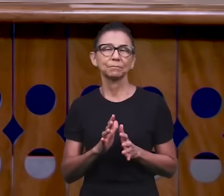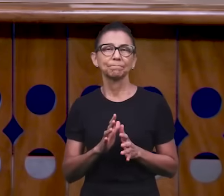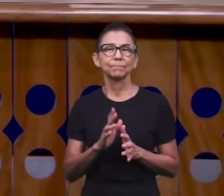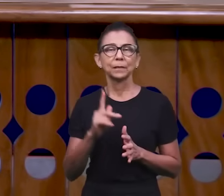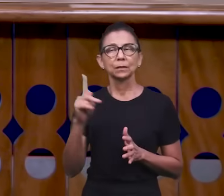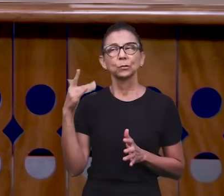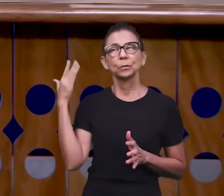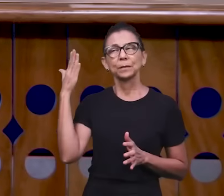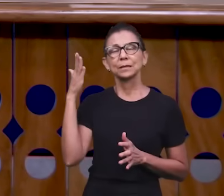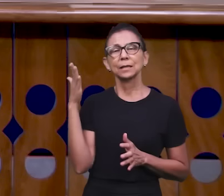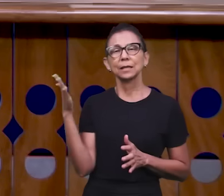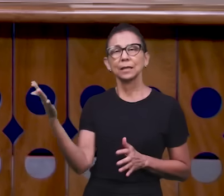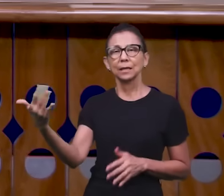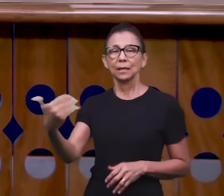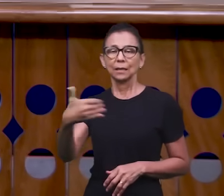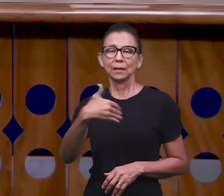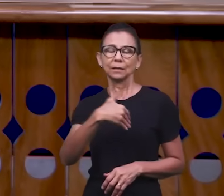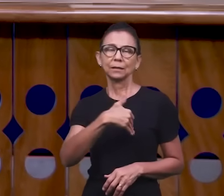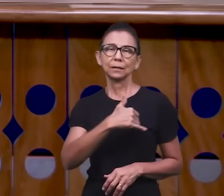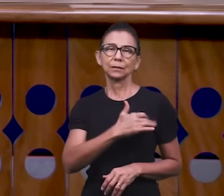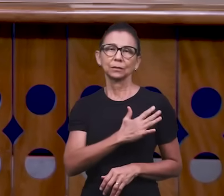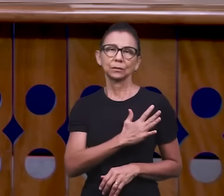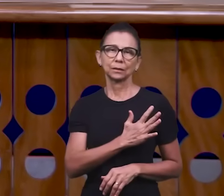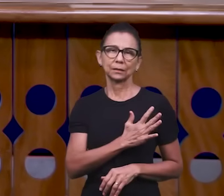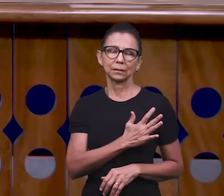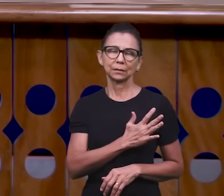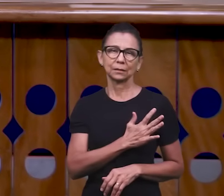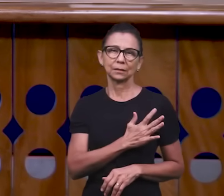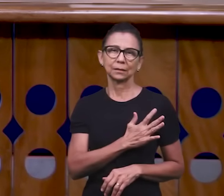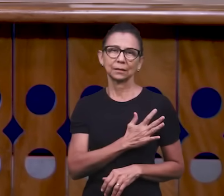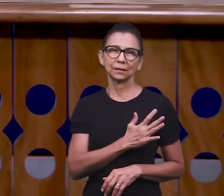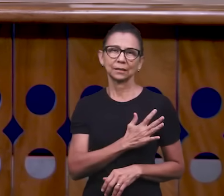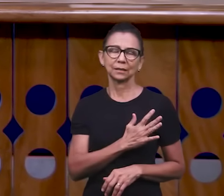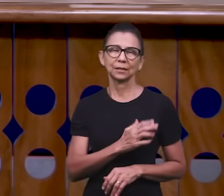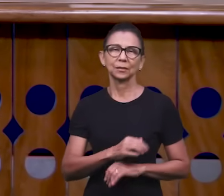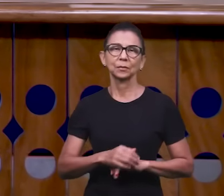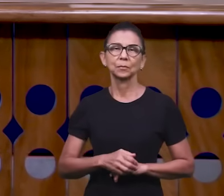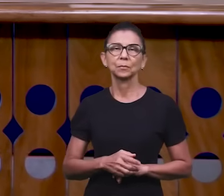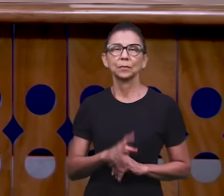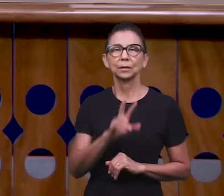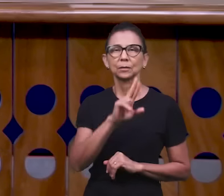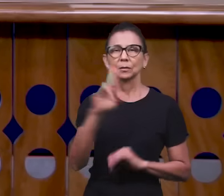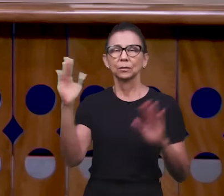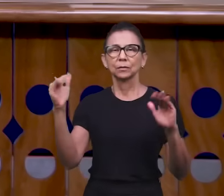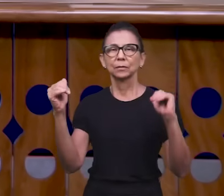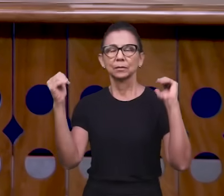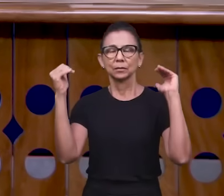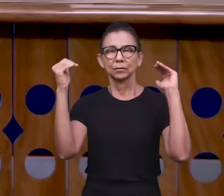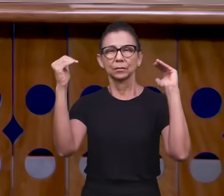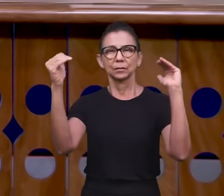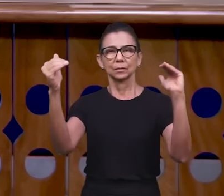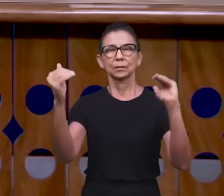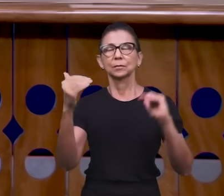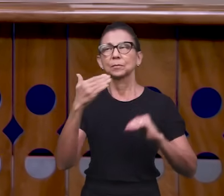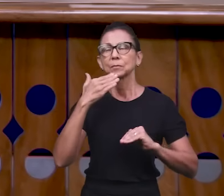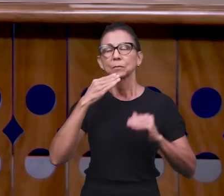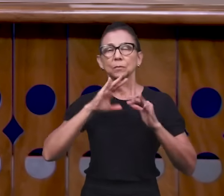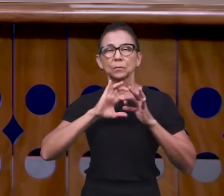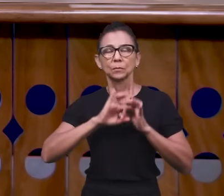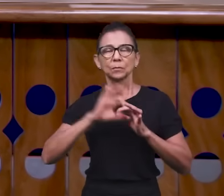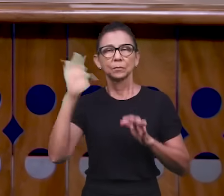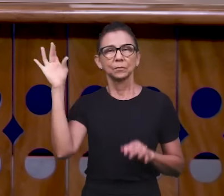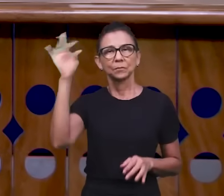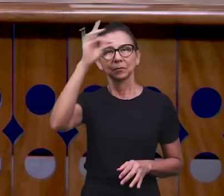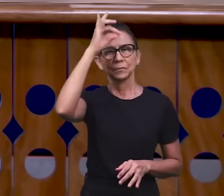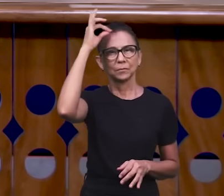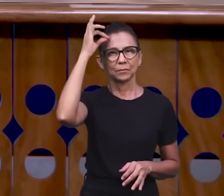a Tua palavra possa falar ao nosso coração para o louvor e a glória do Teu nome. Nós oramos pedindo assim a comunhão com o